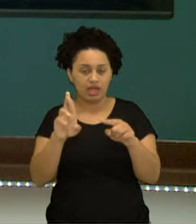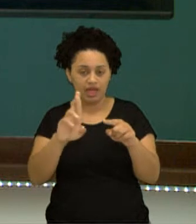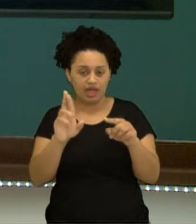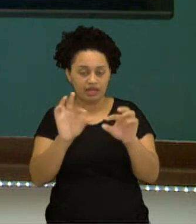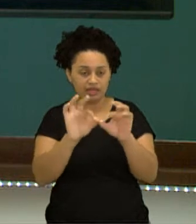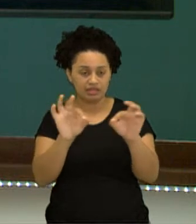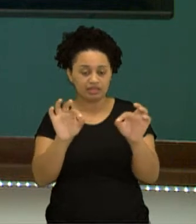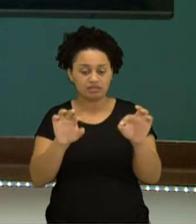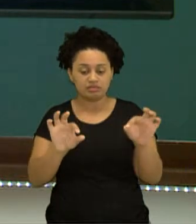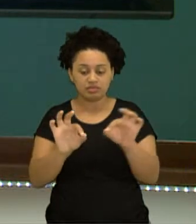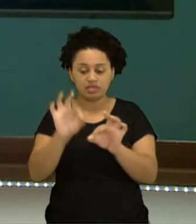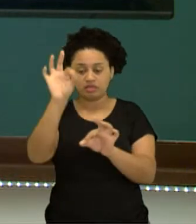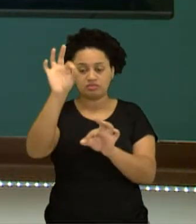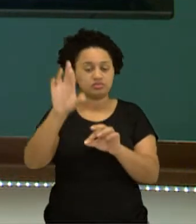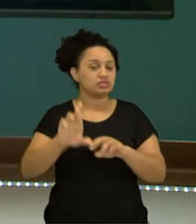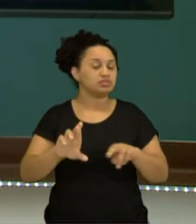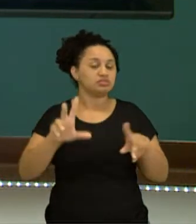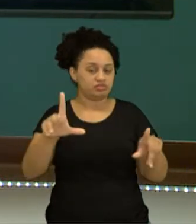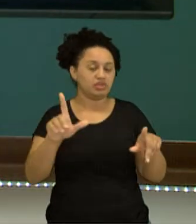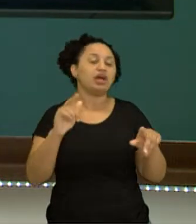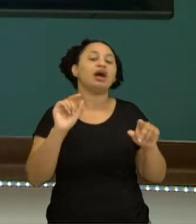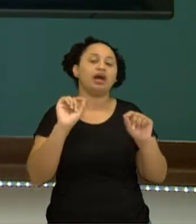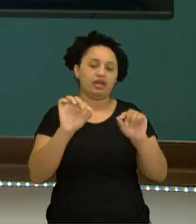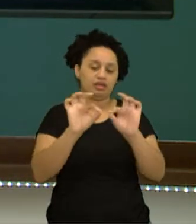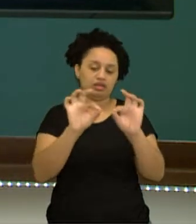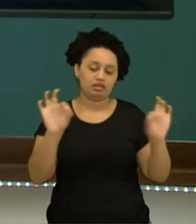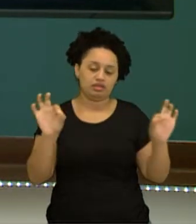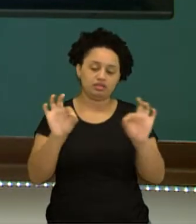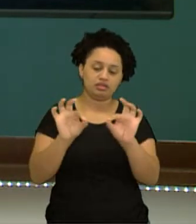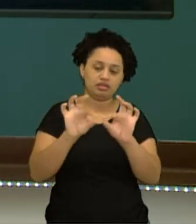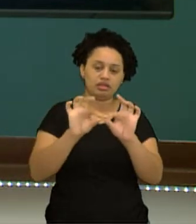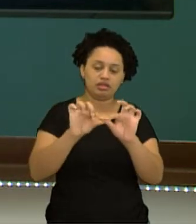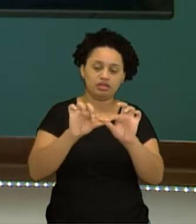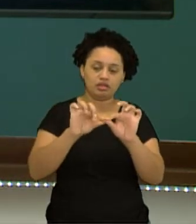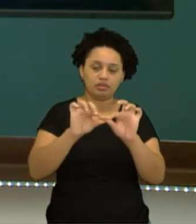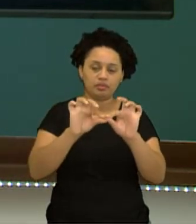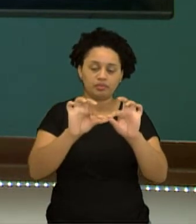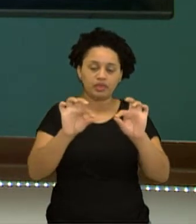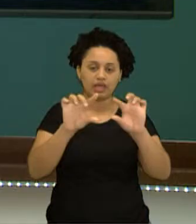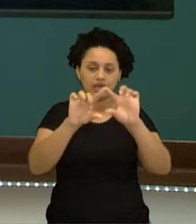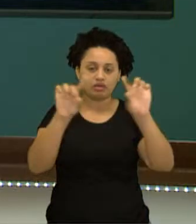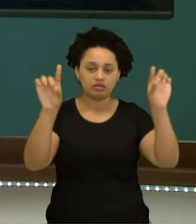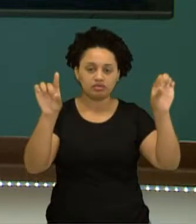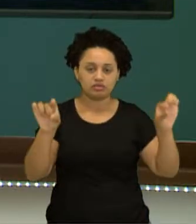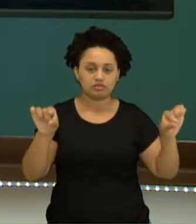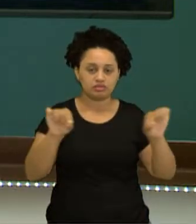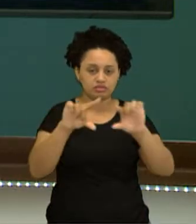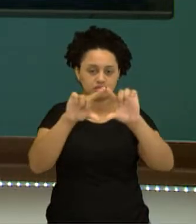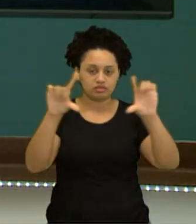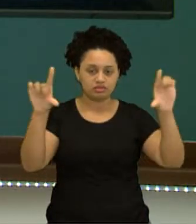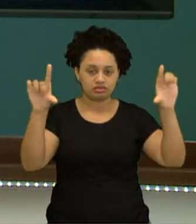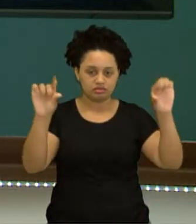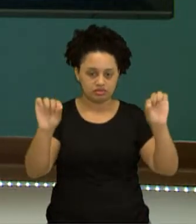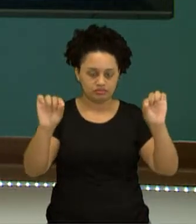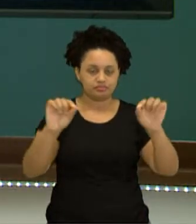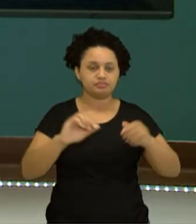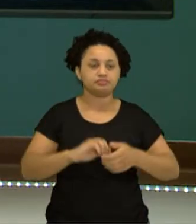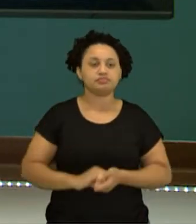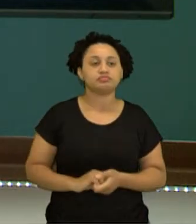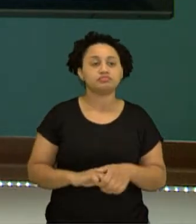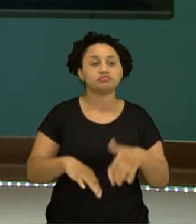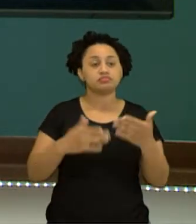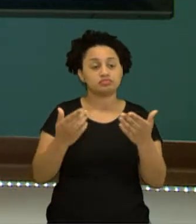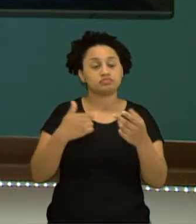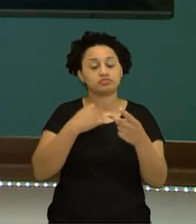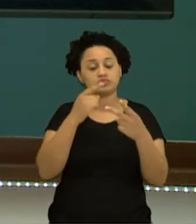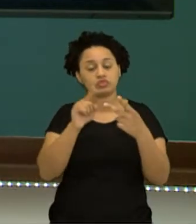da altura, daí vai ser um retângulo no caso do cilindro reto. Tranquilo? Aqui no cilindro